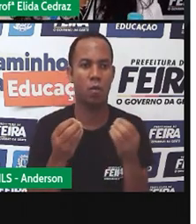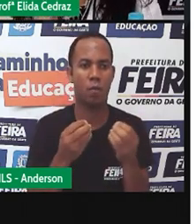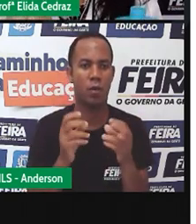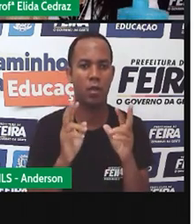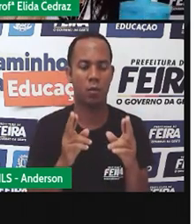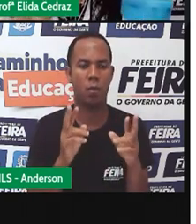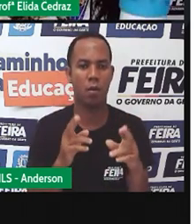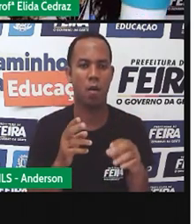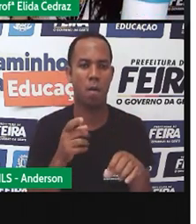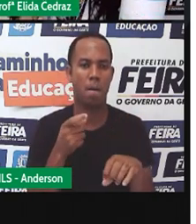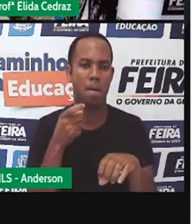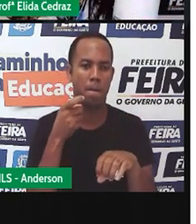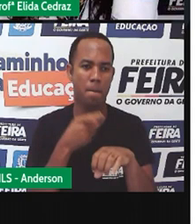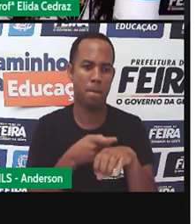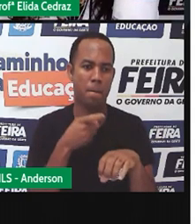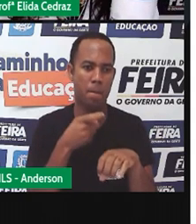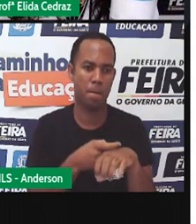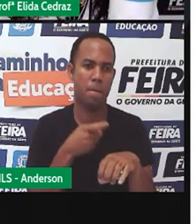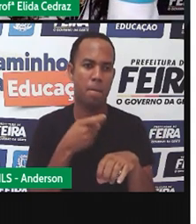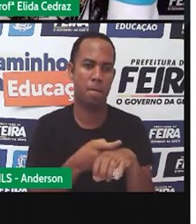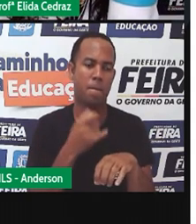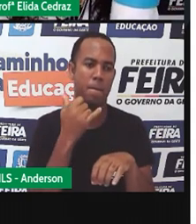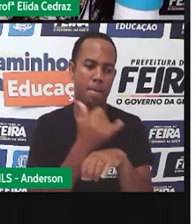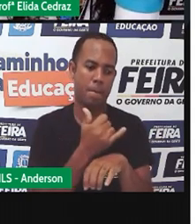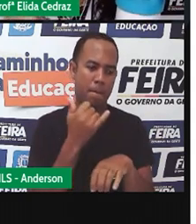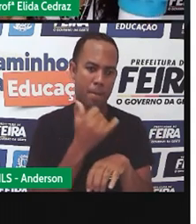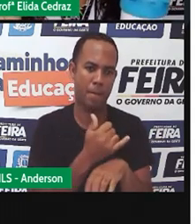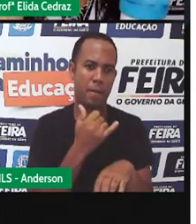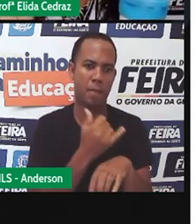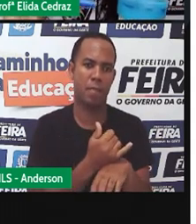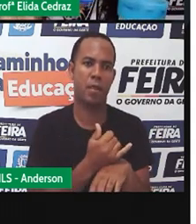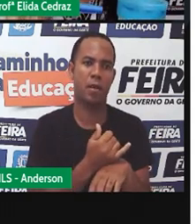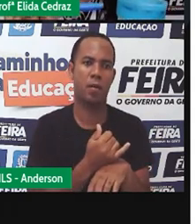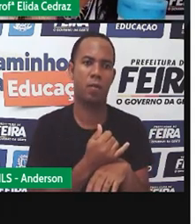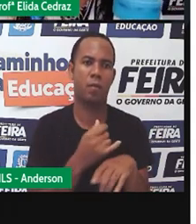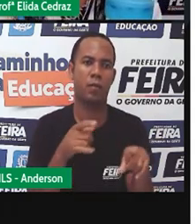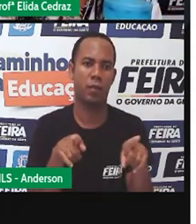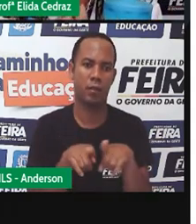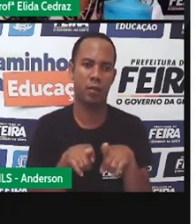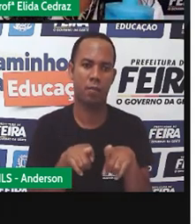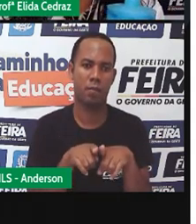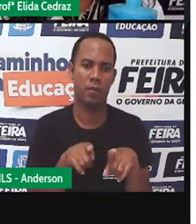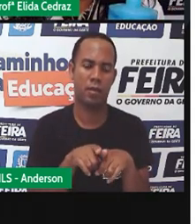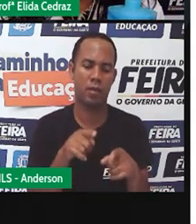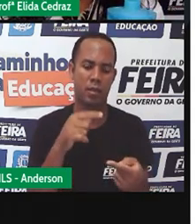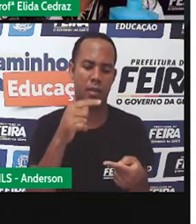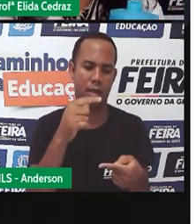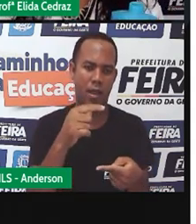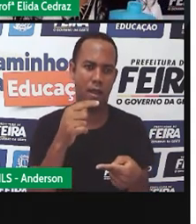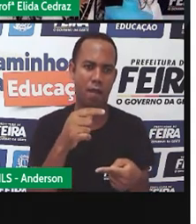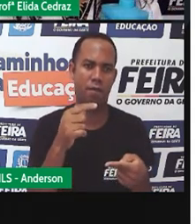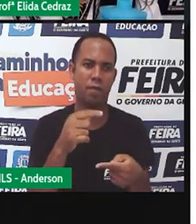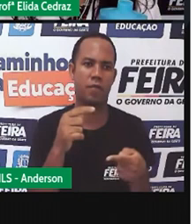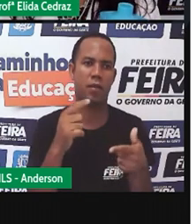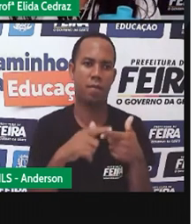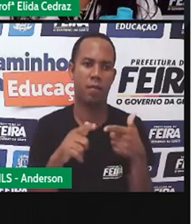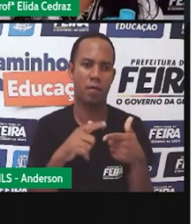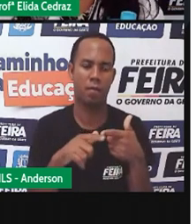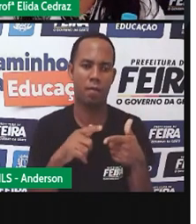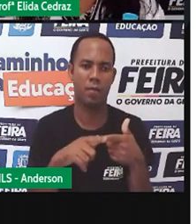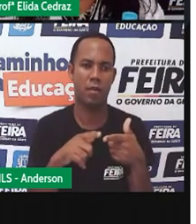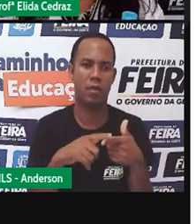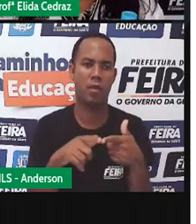metal, e nós batêssemos na garrafinha com força, a garrafinha sofreria um dano, ela